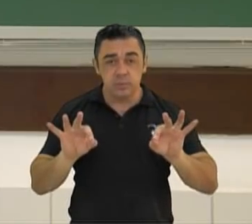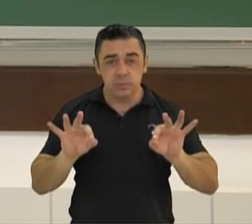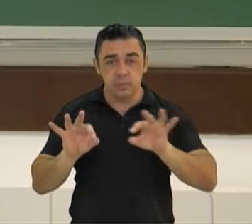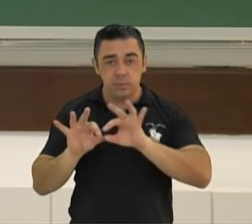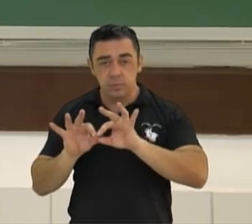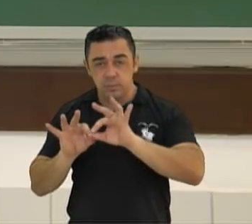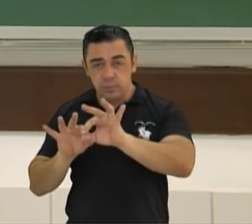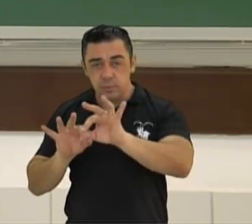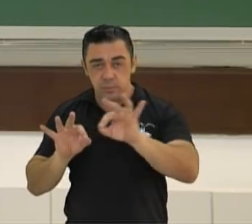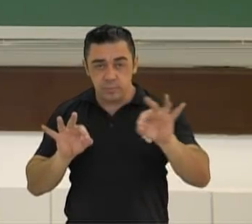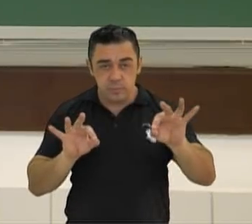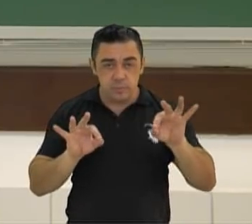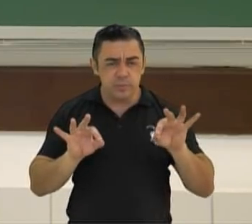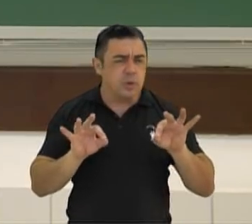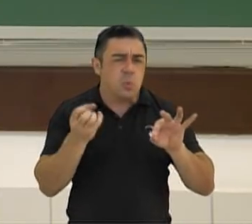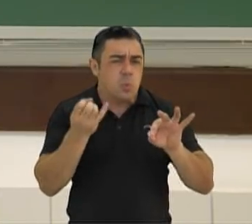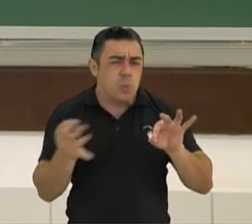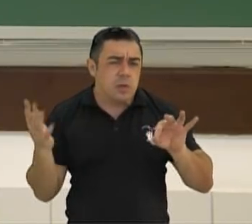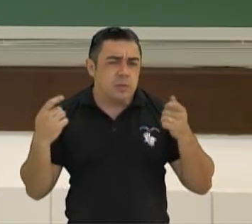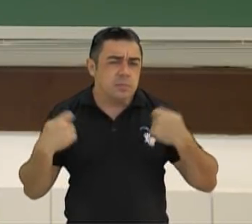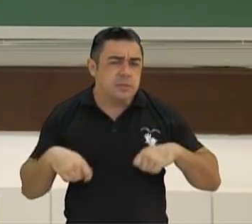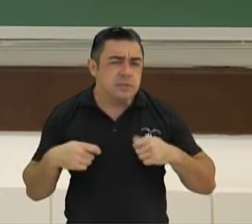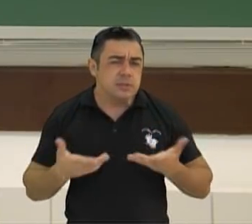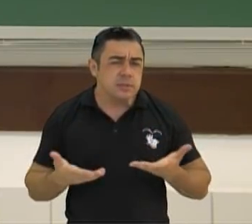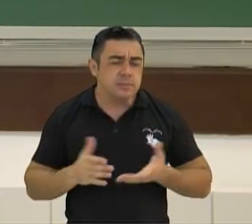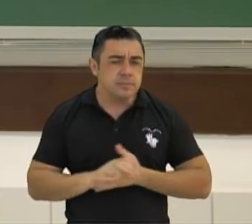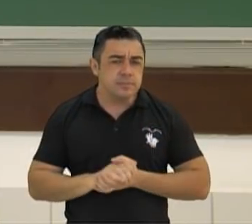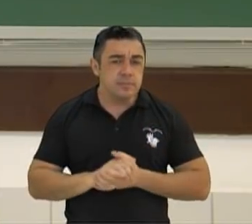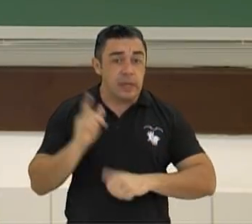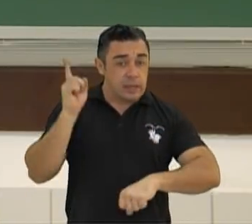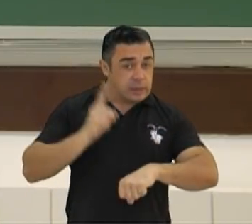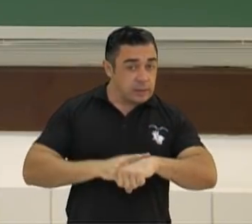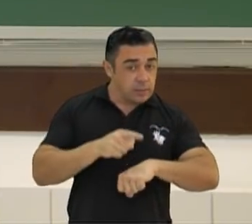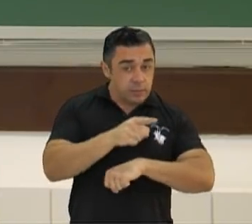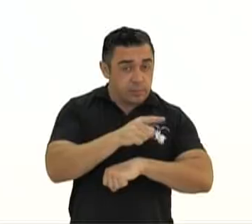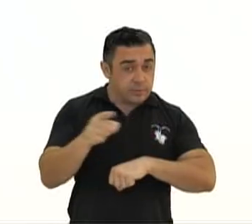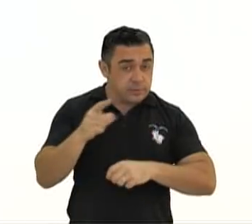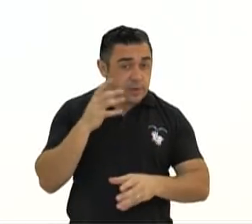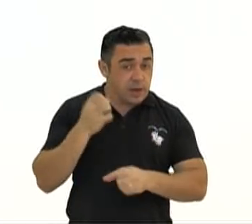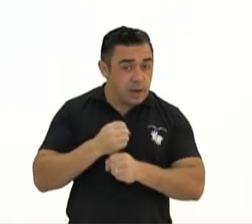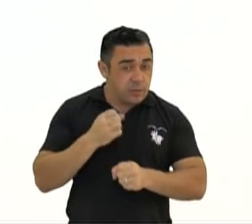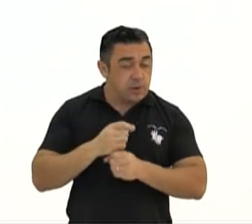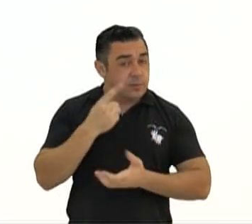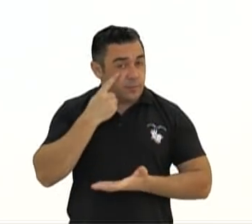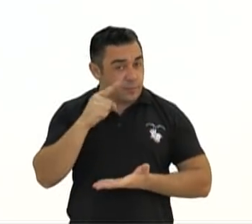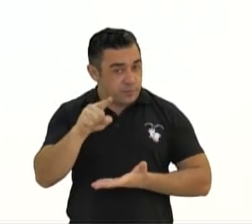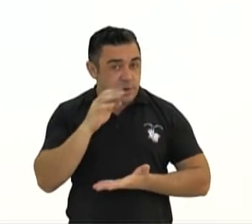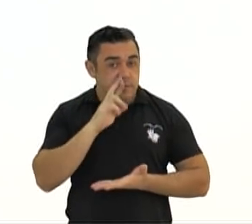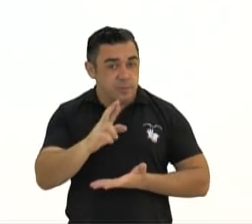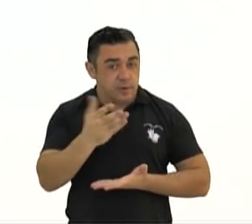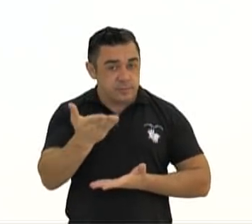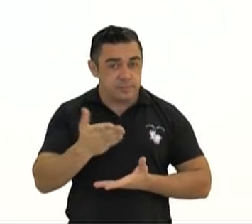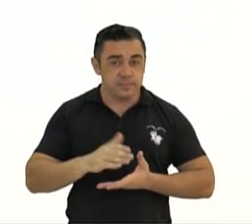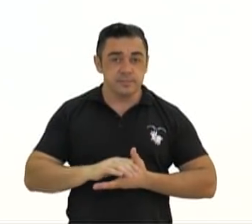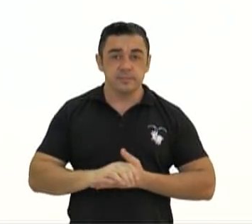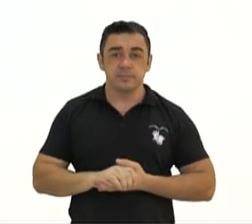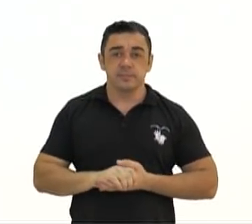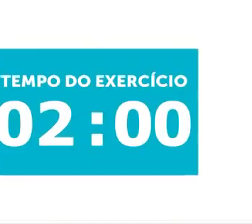de arame. Quanto arame ele vai precisar? Um tempinho para vocês calcularem e daqui a pouco a gente corrige.